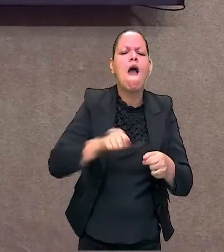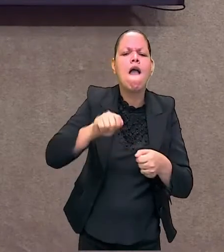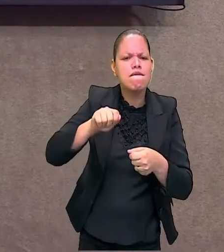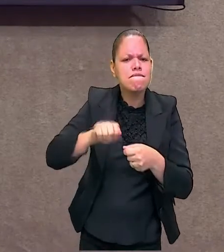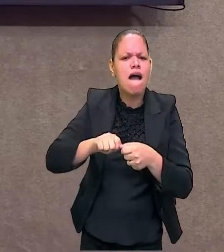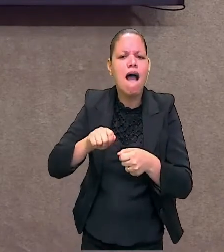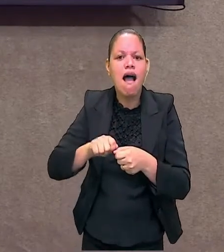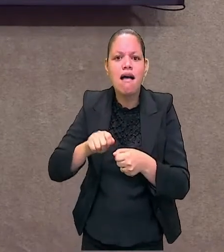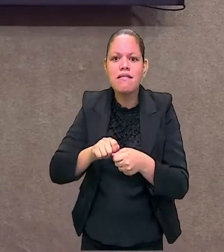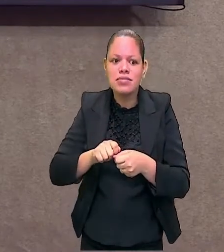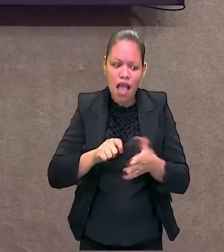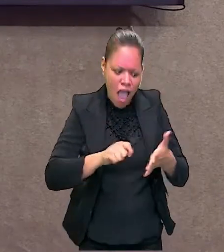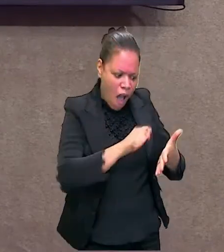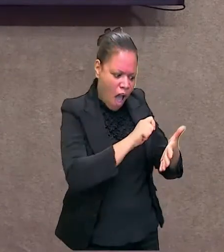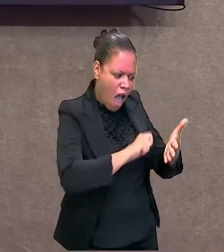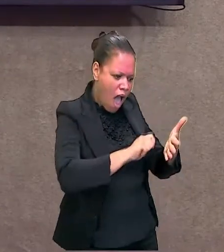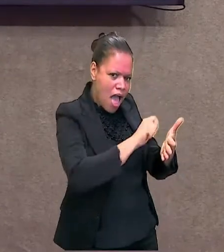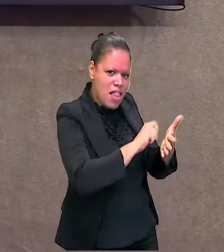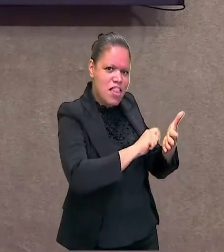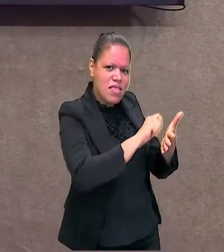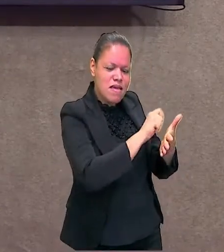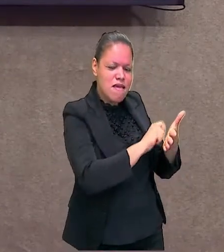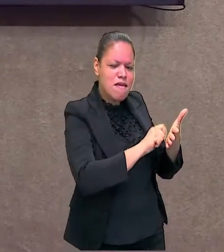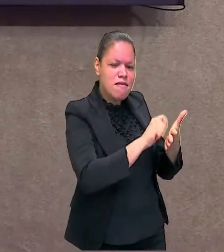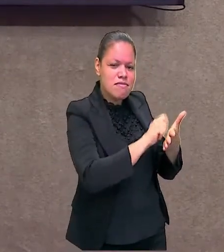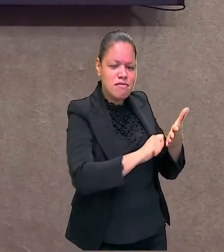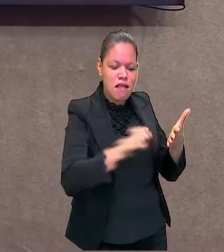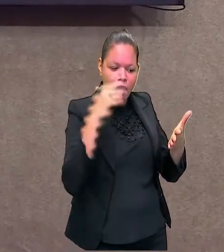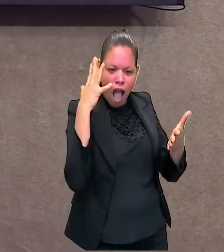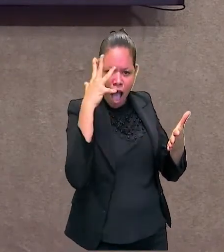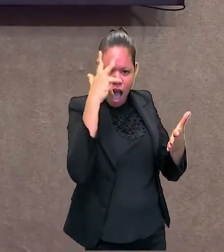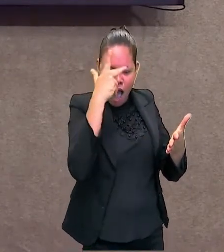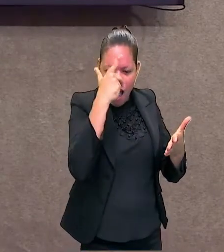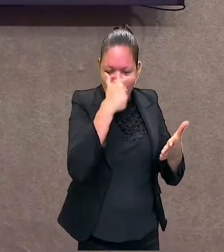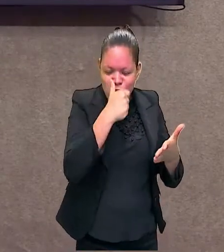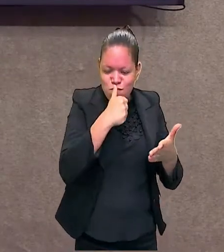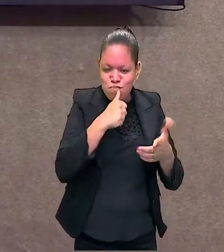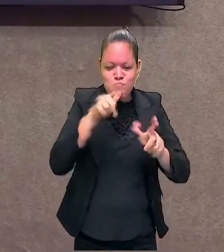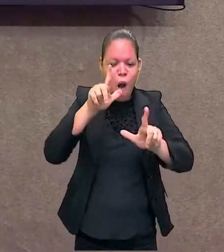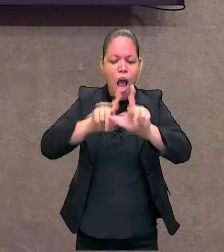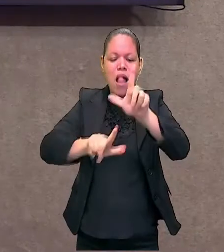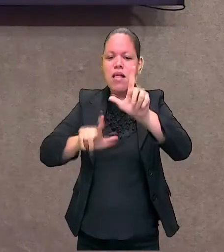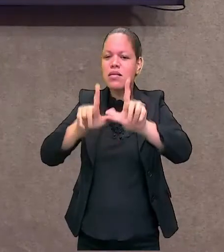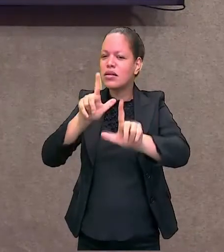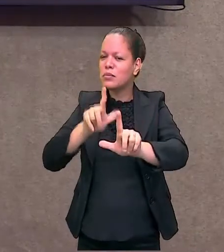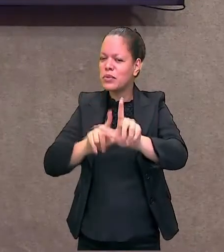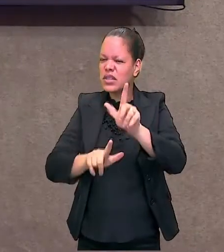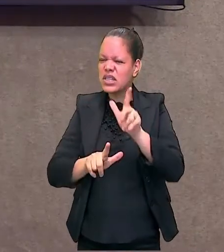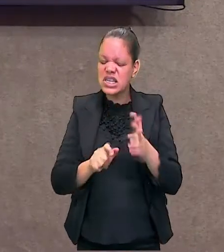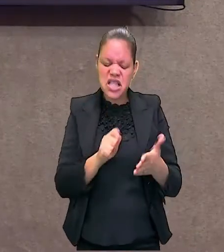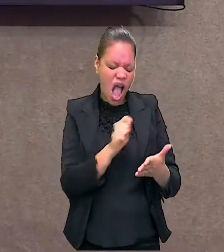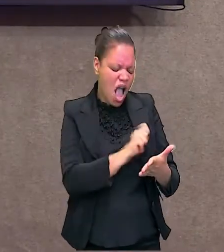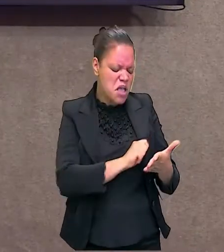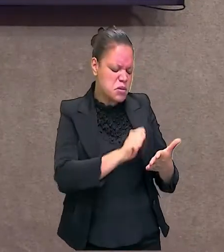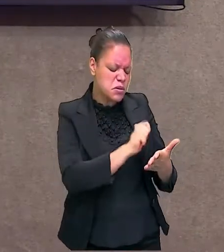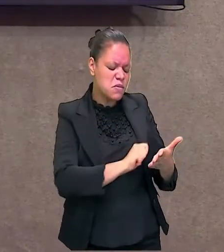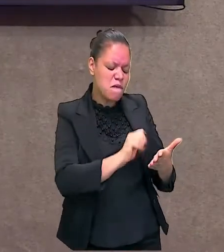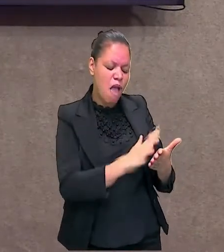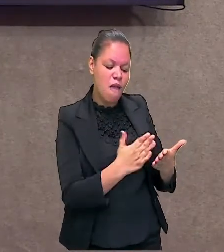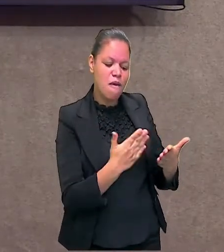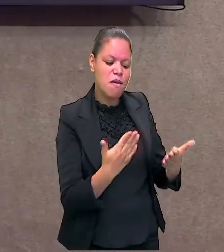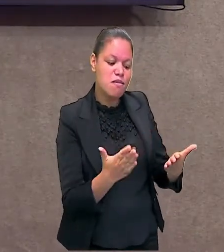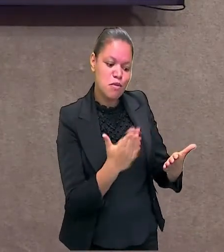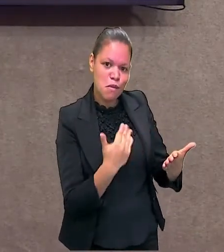uma letra bem bonita, passar ele tudo para o seu caderno e aí você vai estar treinando a